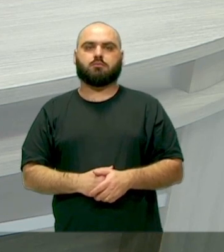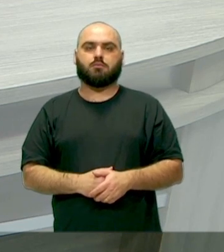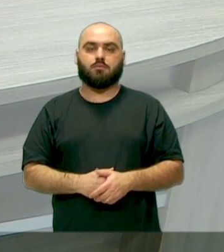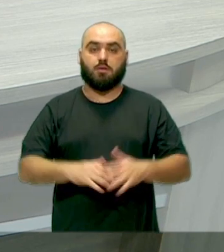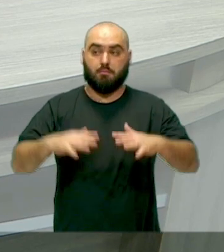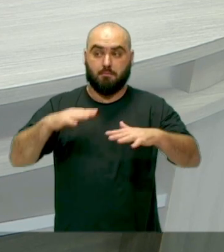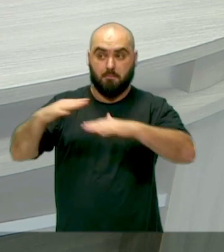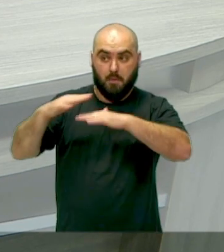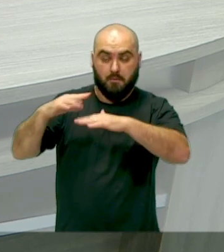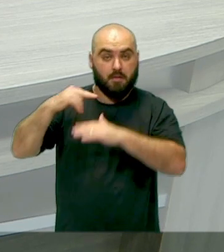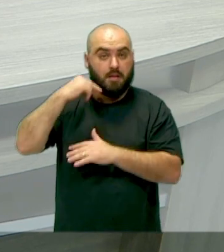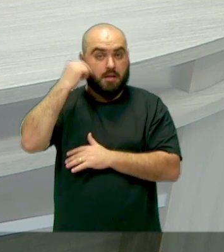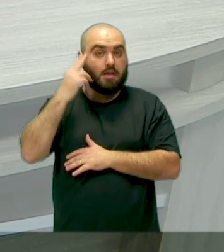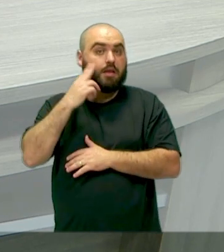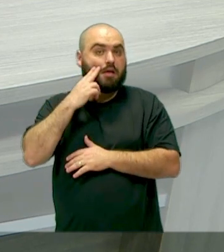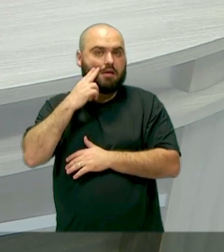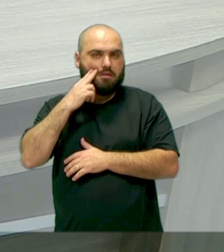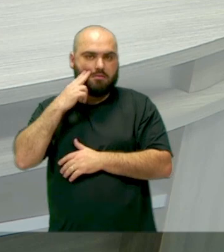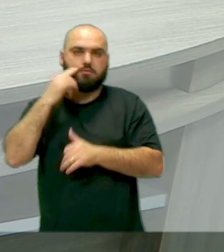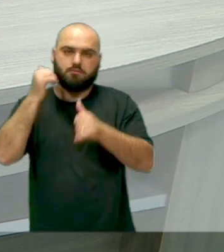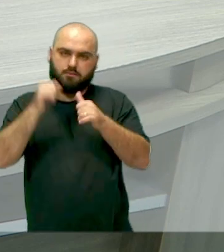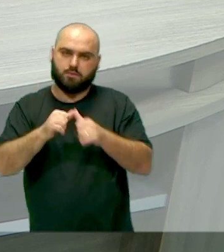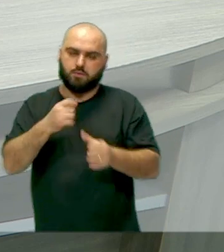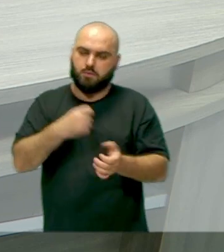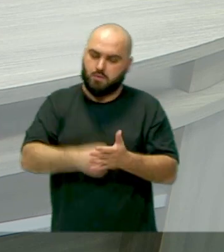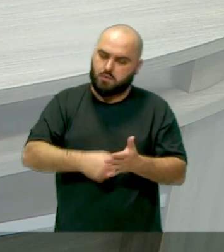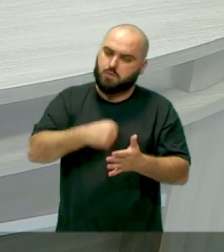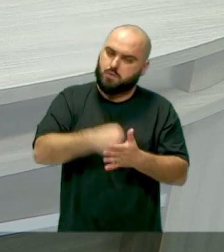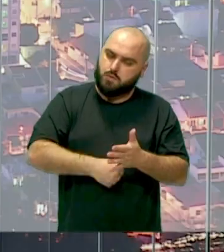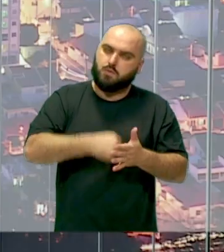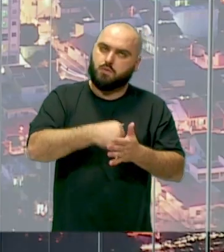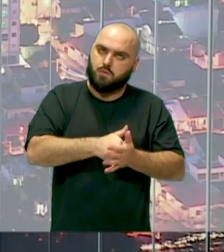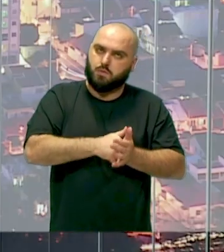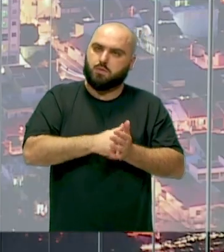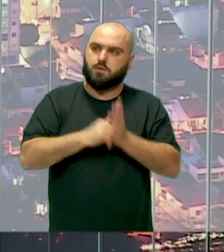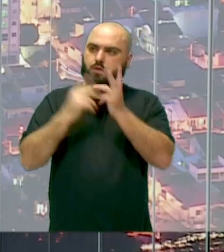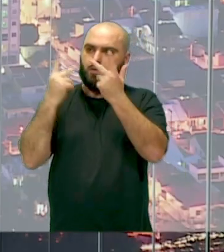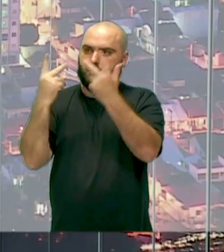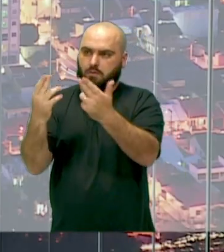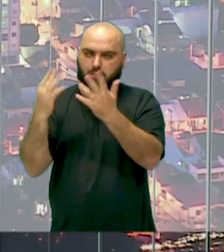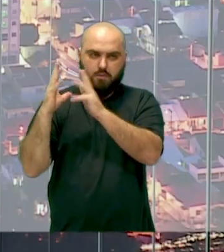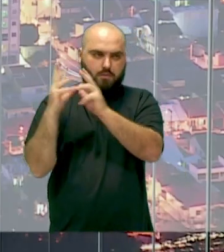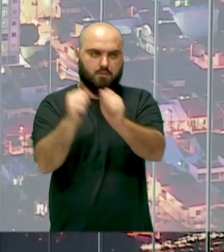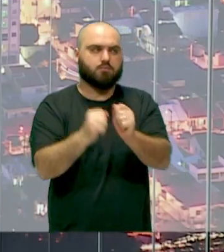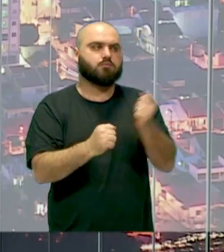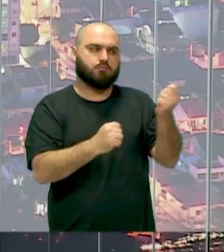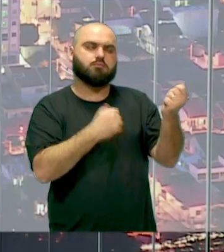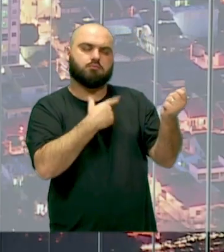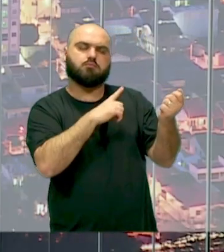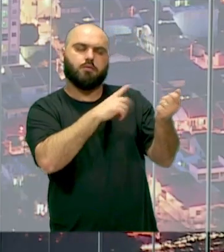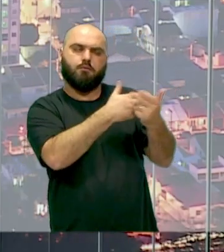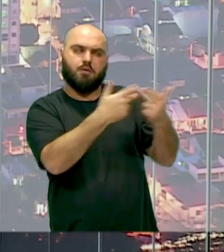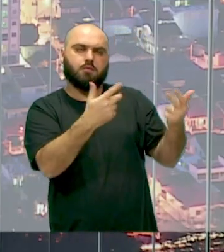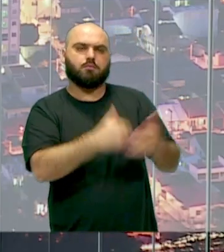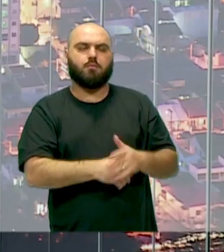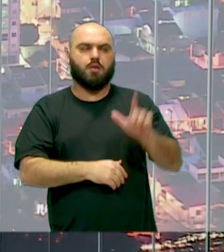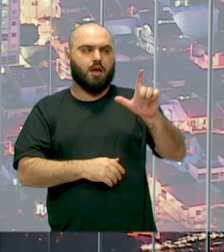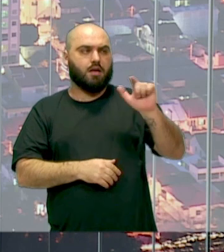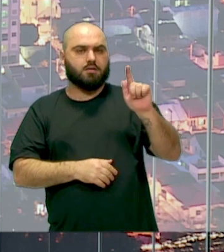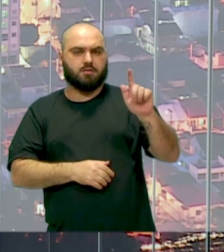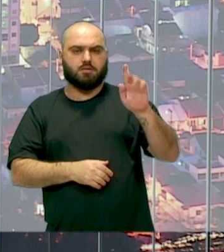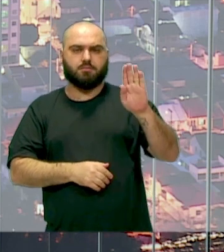negro resistiu, assim como todos os outros movimentos, Vários. Né, o